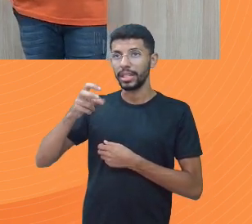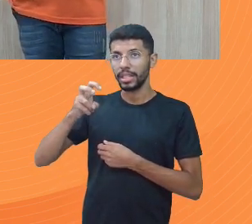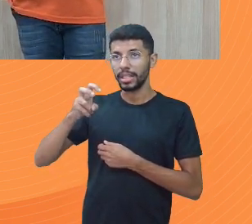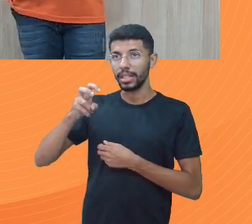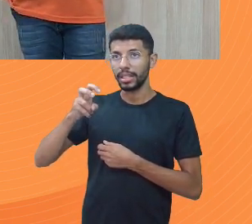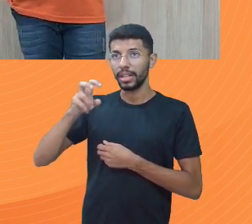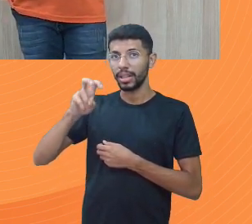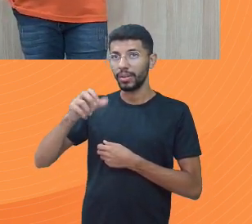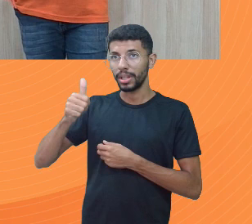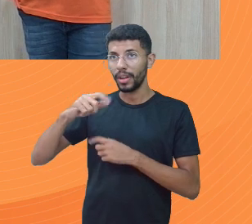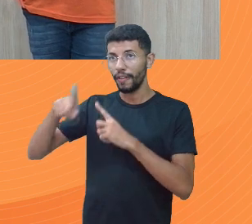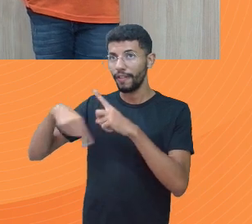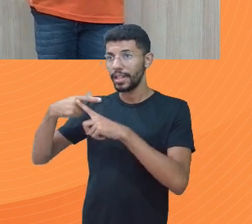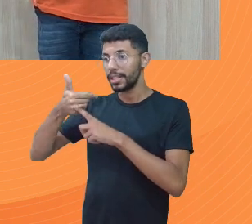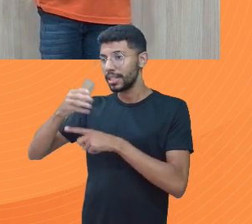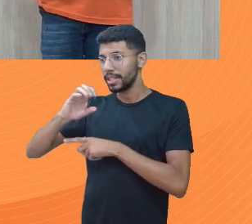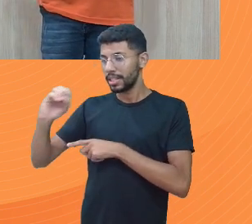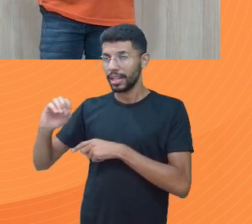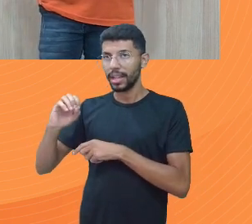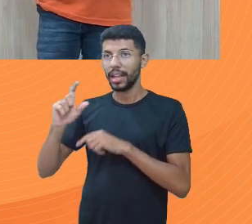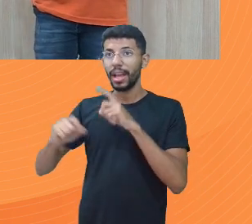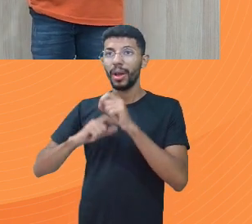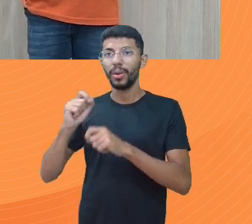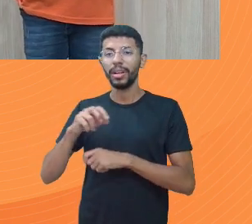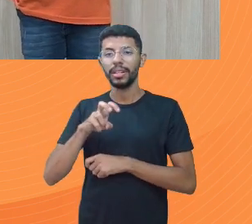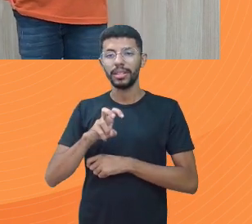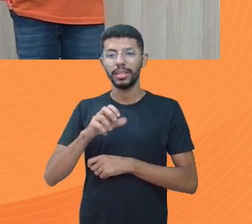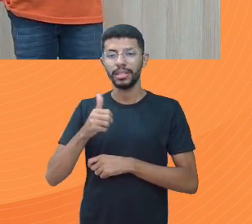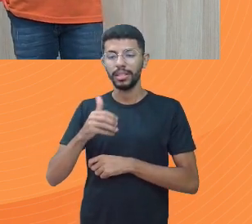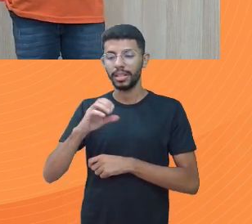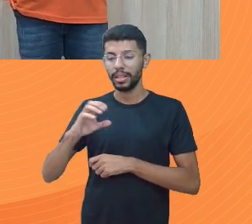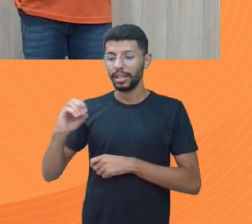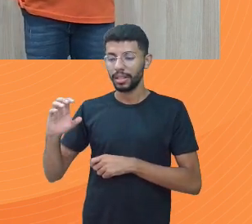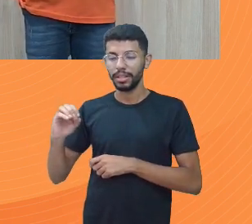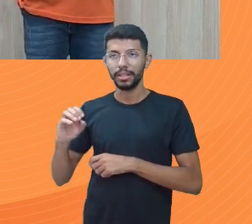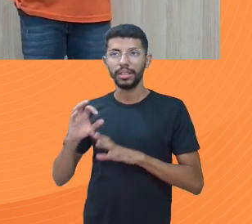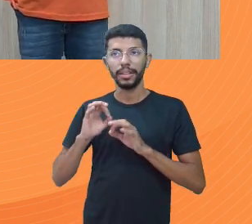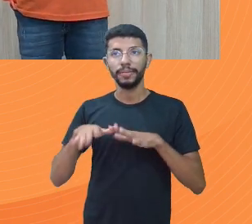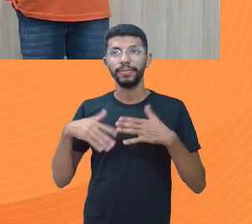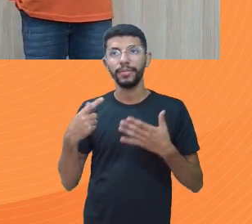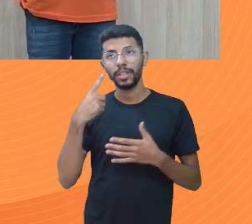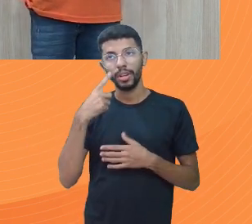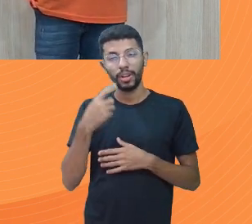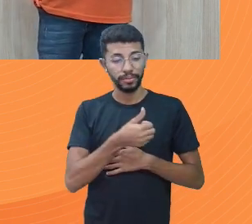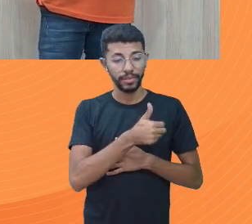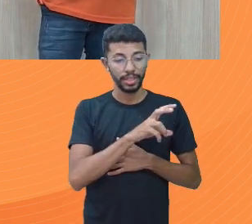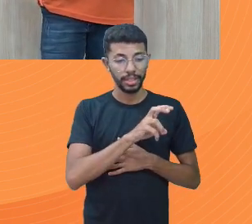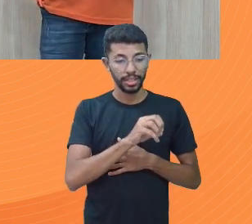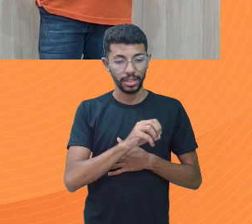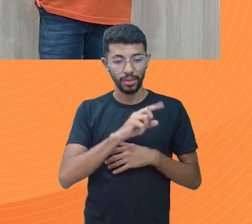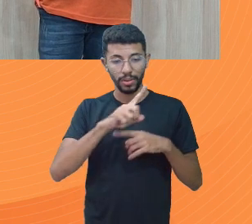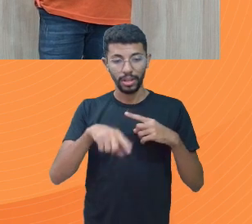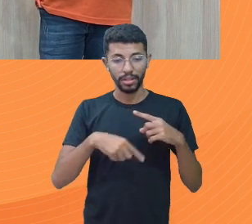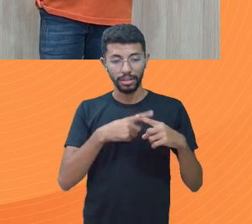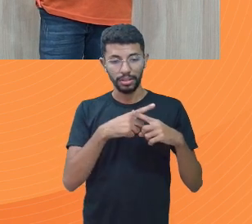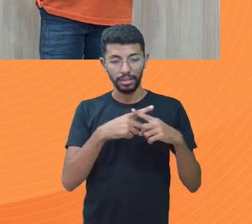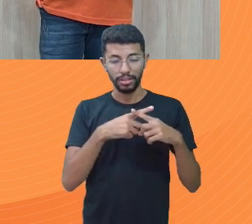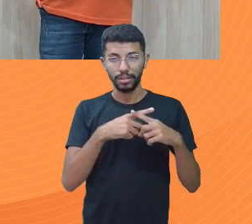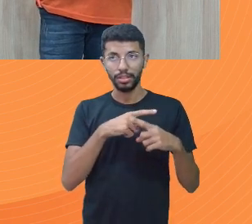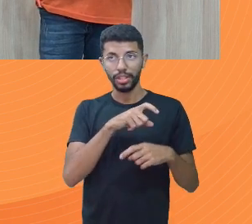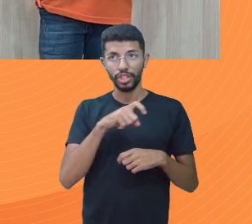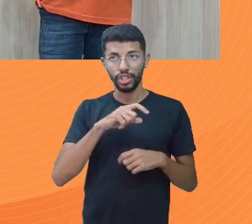5.100. Agora, esse 150 que está multiplicando x, ele vai ter que passar para o outro lado da